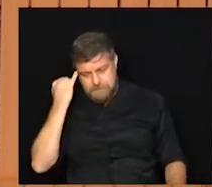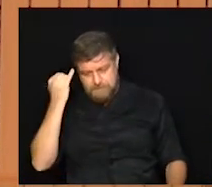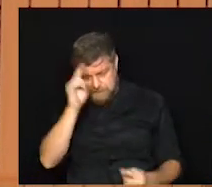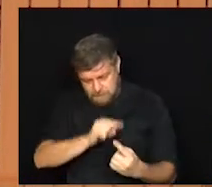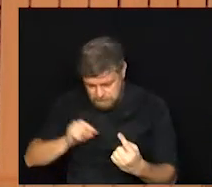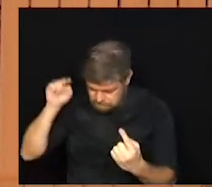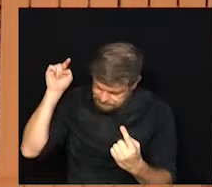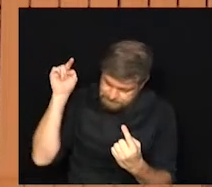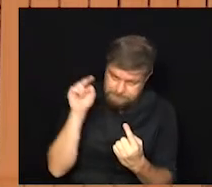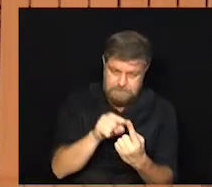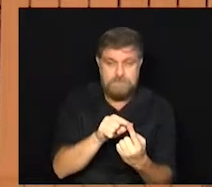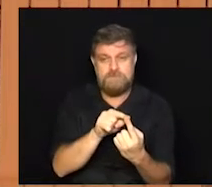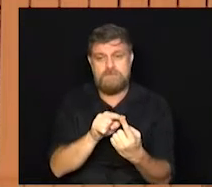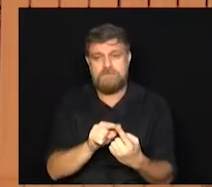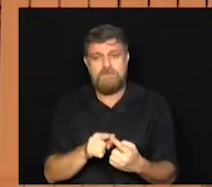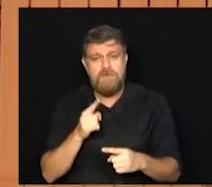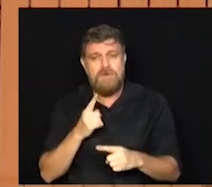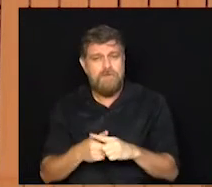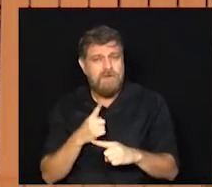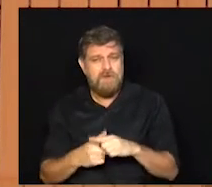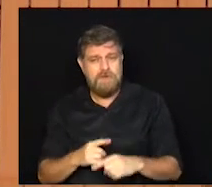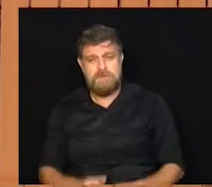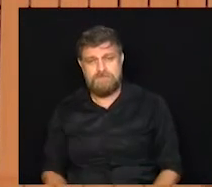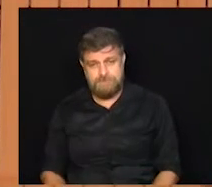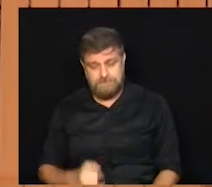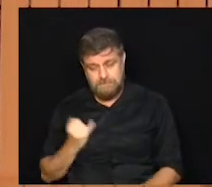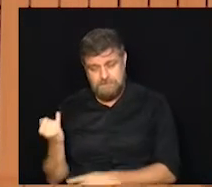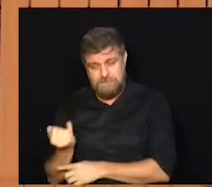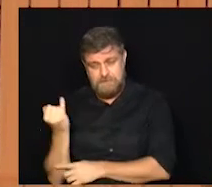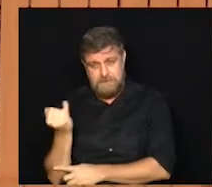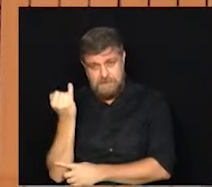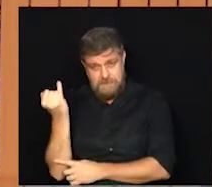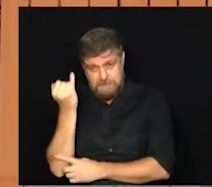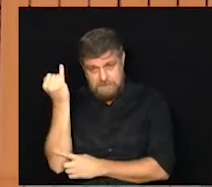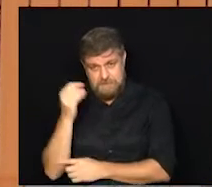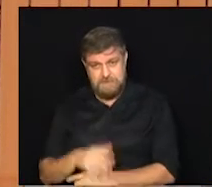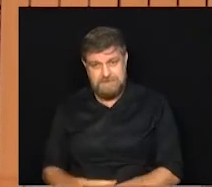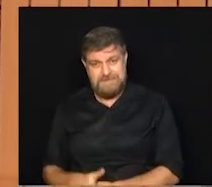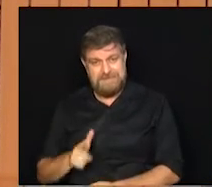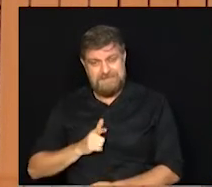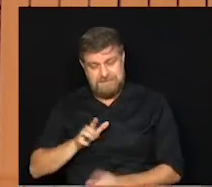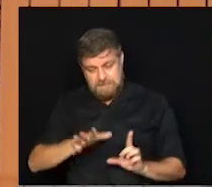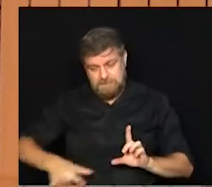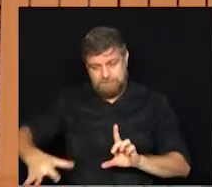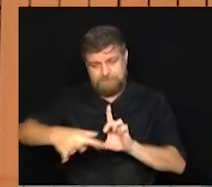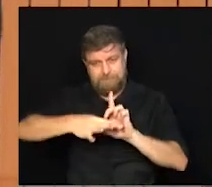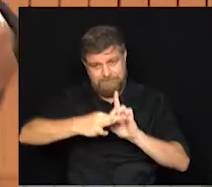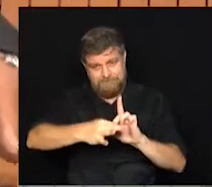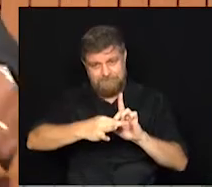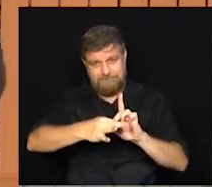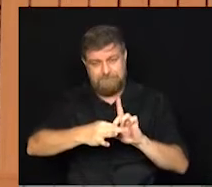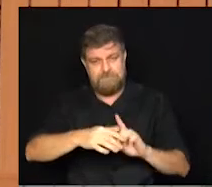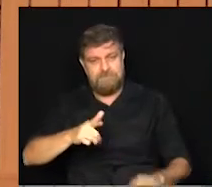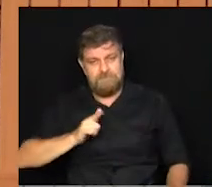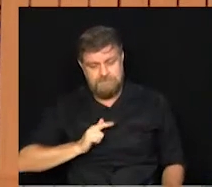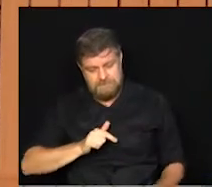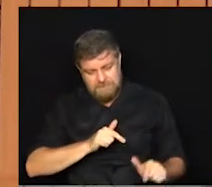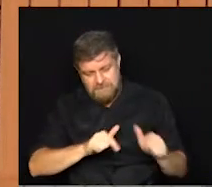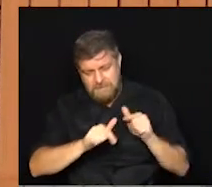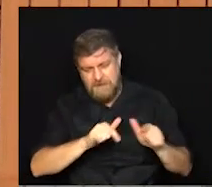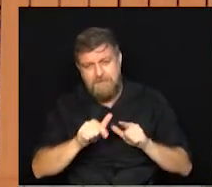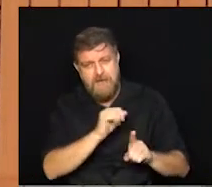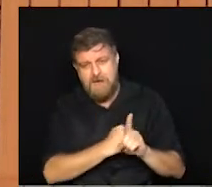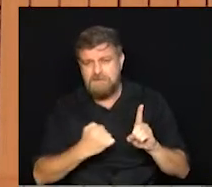seus objetivos. Por quê? Porque a importância dele é estar junto com nós, na nossa comunidade, nos trabalhos